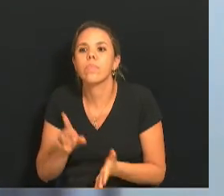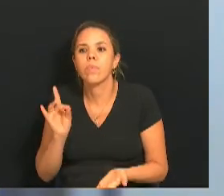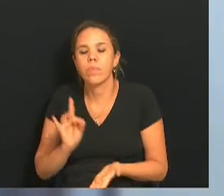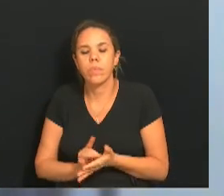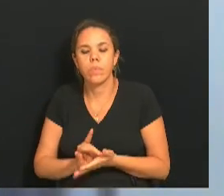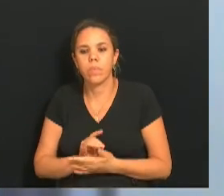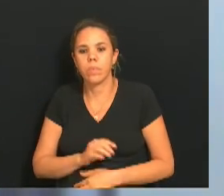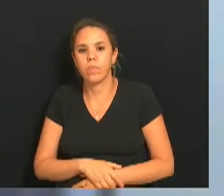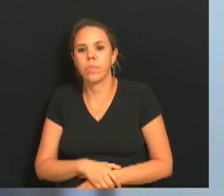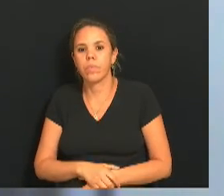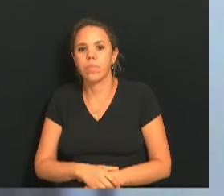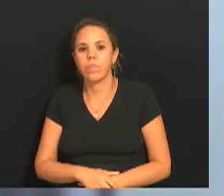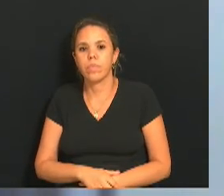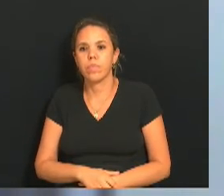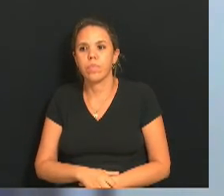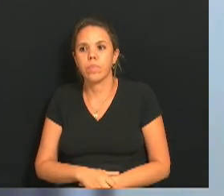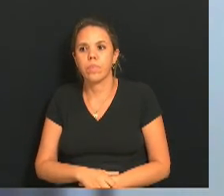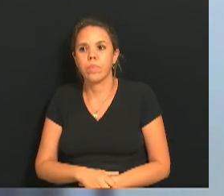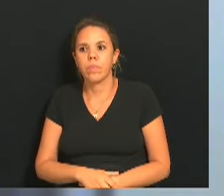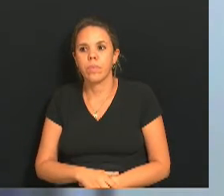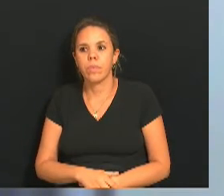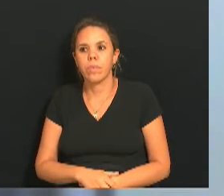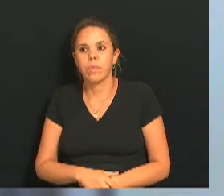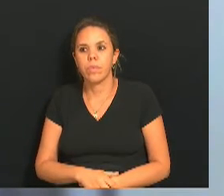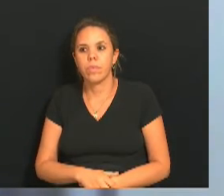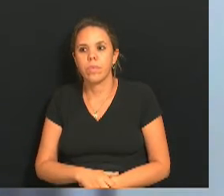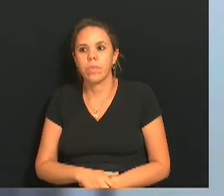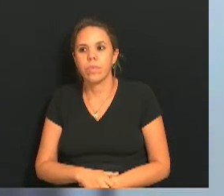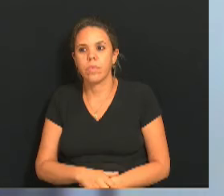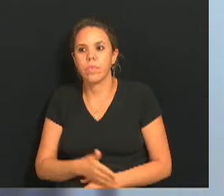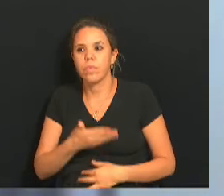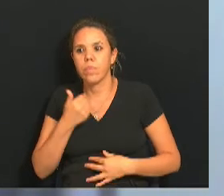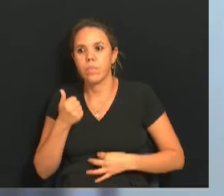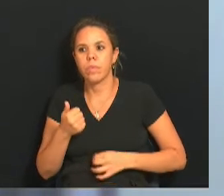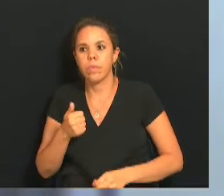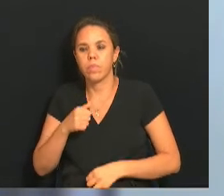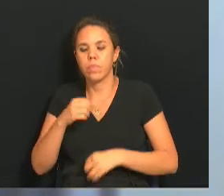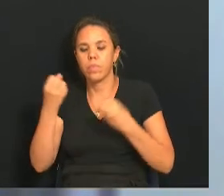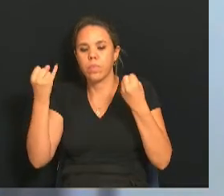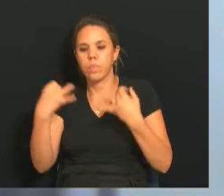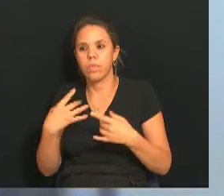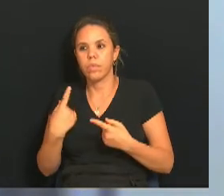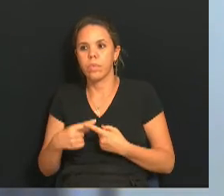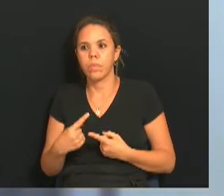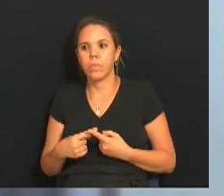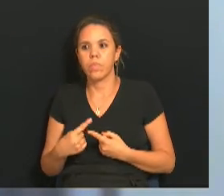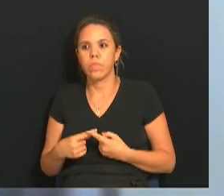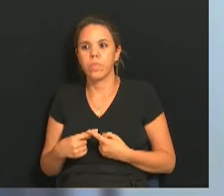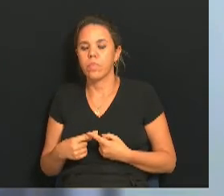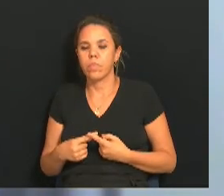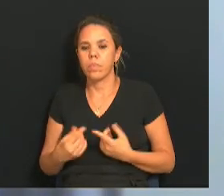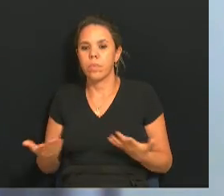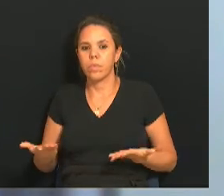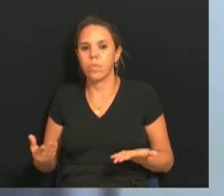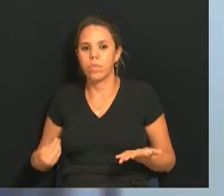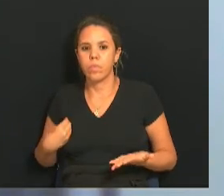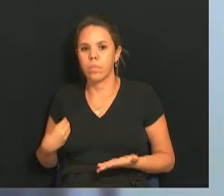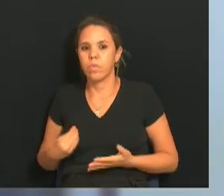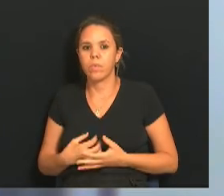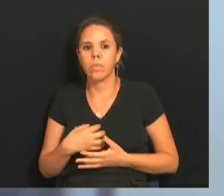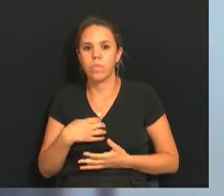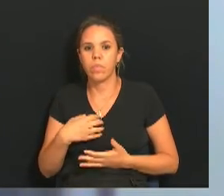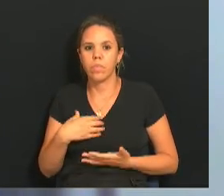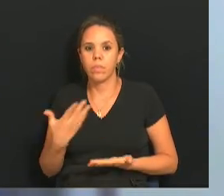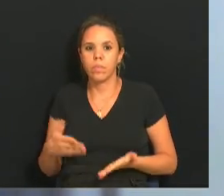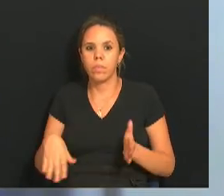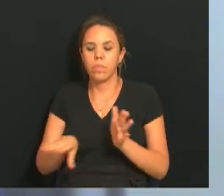aqui dizendo que ele é perfeito, que ele não tem o que ser aprimorado, mas estou só explicando por que ele é do jeito que ele está hoje. Então, ele já